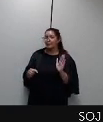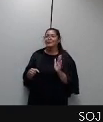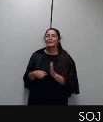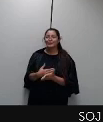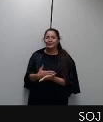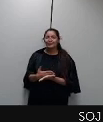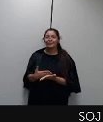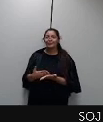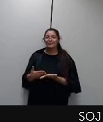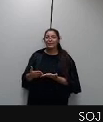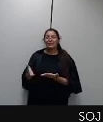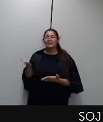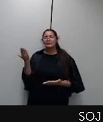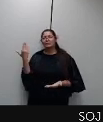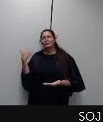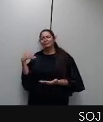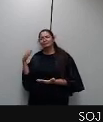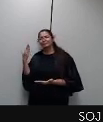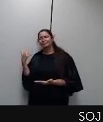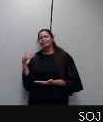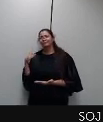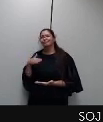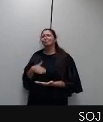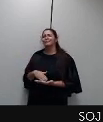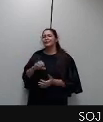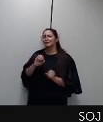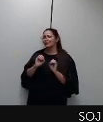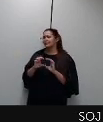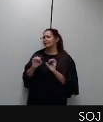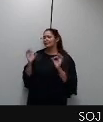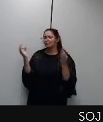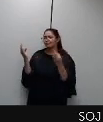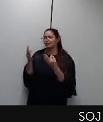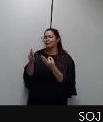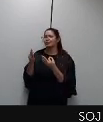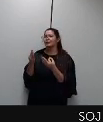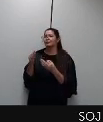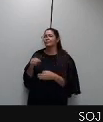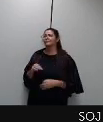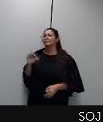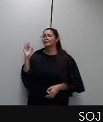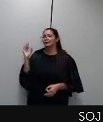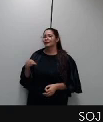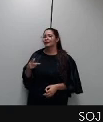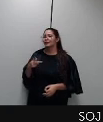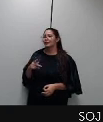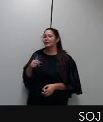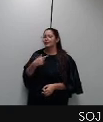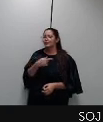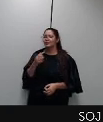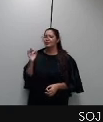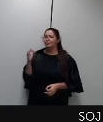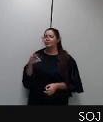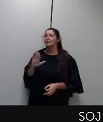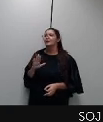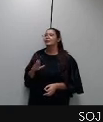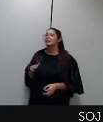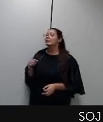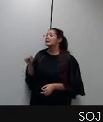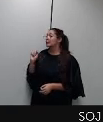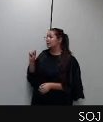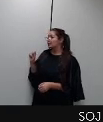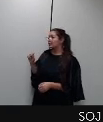Pernambuco e os que vão ficar com visto era o set do ministro do Gurgel esses dois aí eu